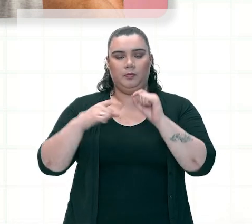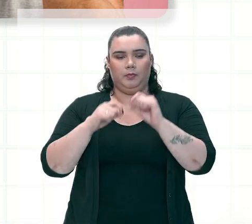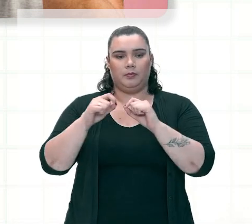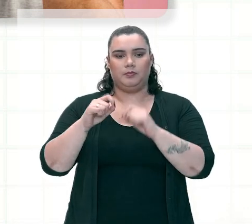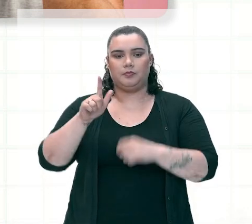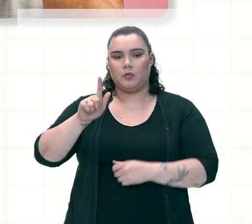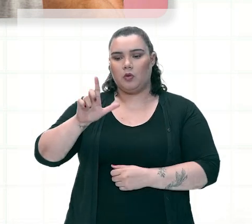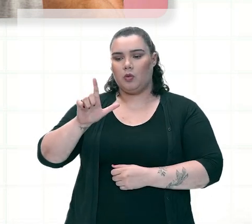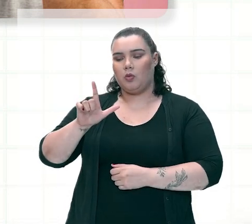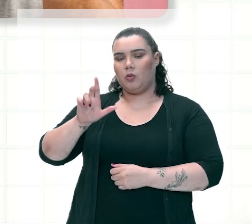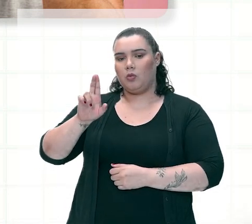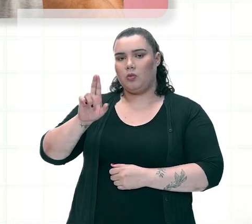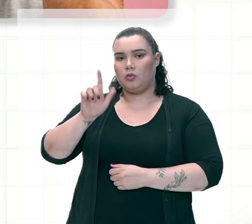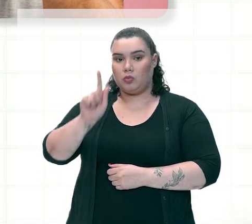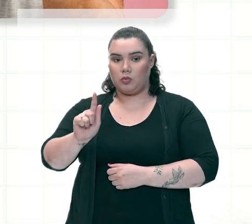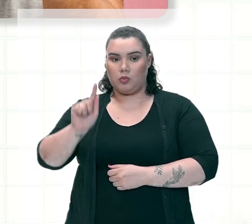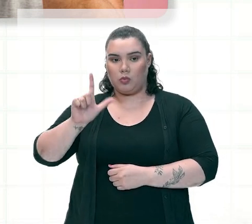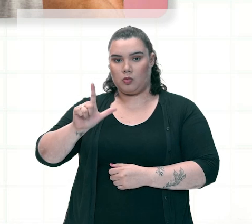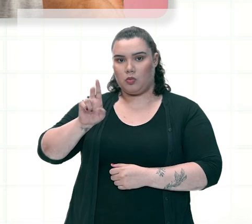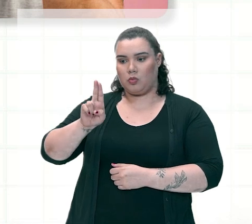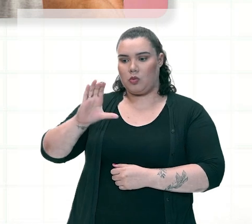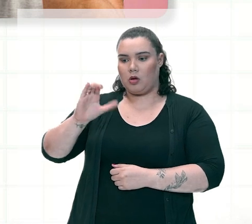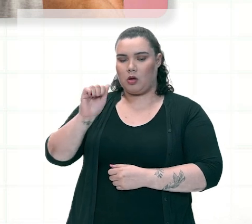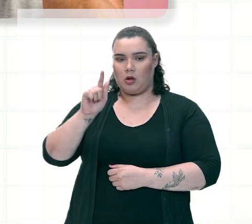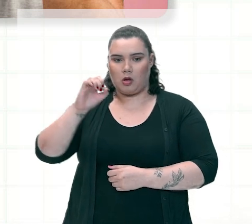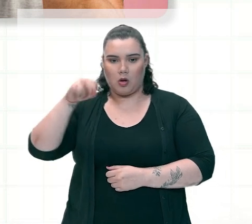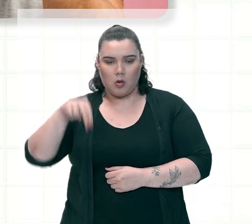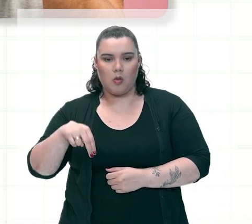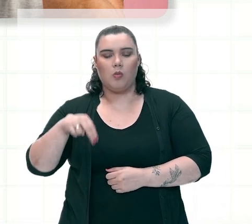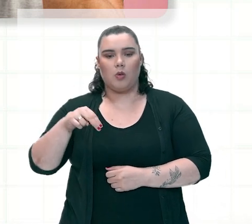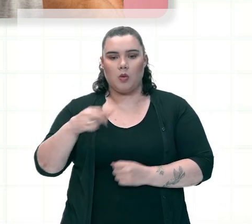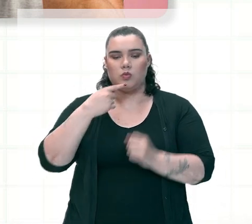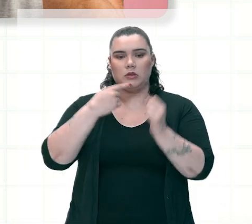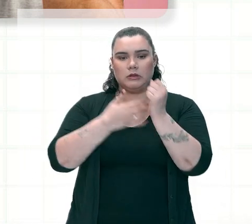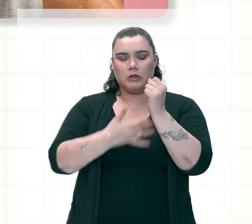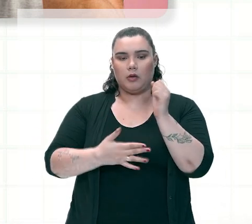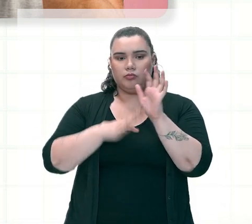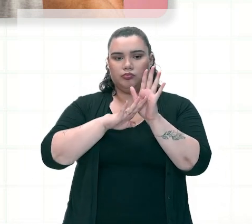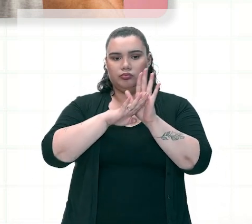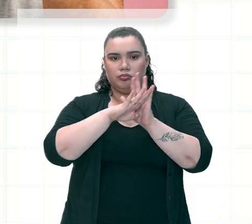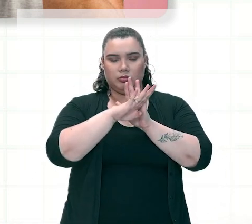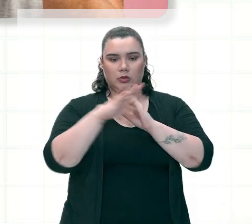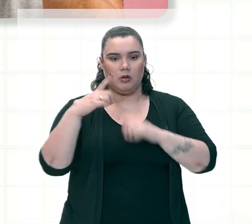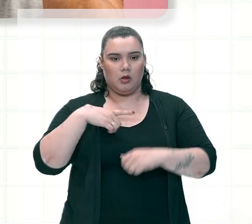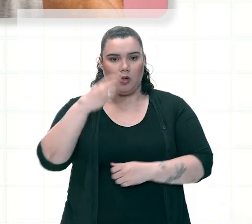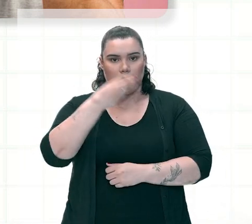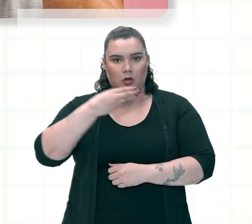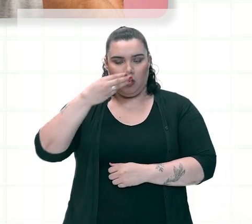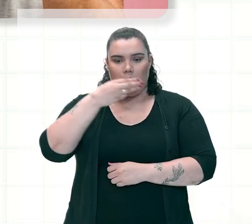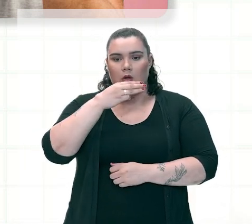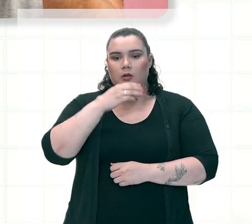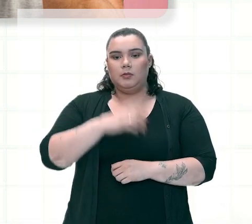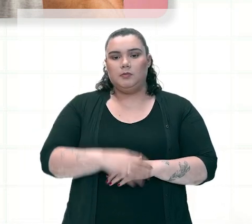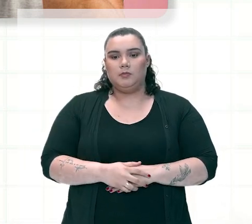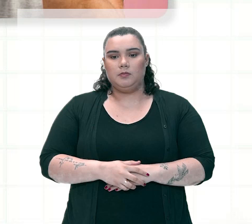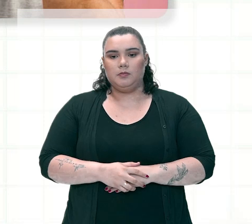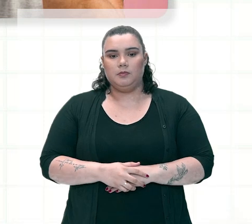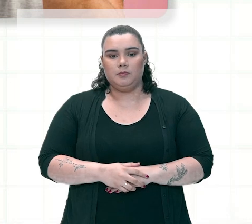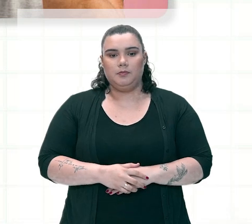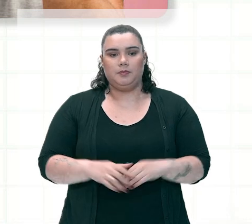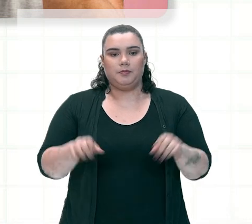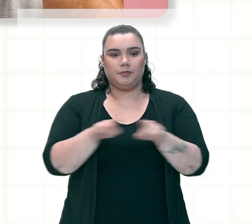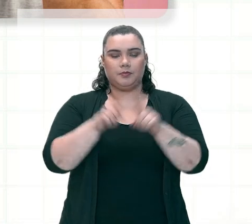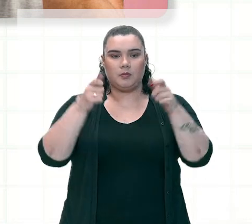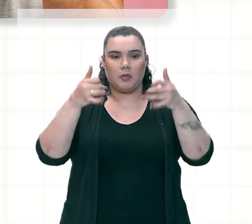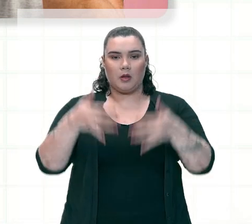ser produzido no pâncreas e ajuda a aumentar a taxa de glicose no sangue. Falamos agora há pouco sobre a adrenalina,